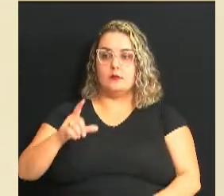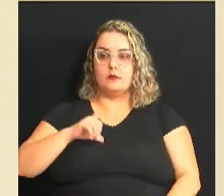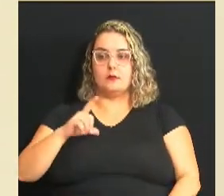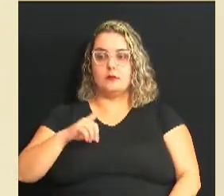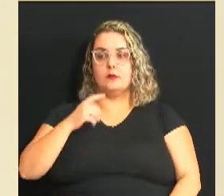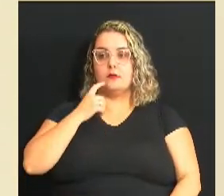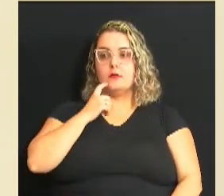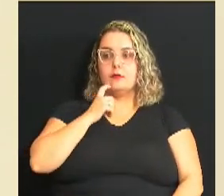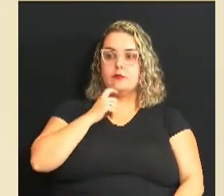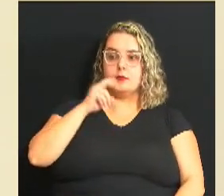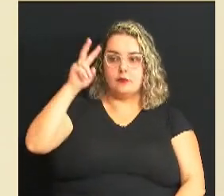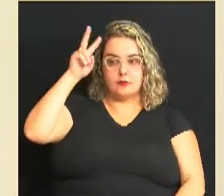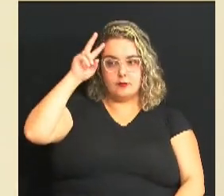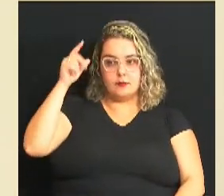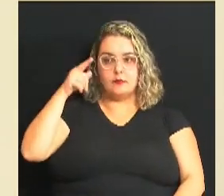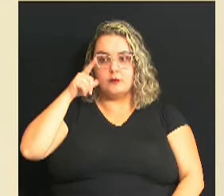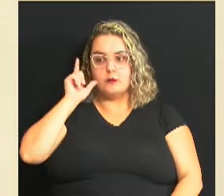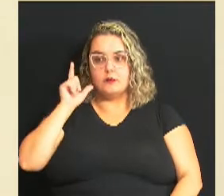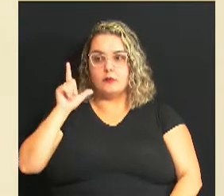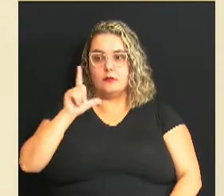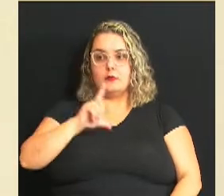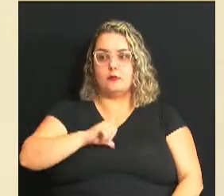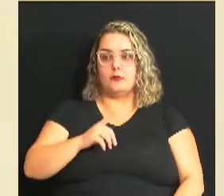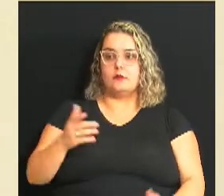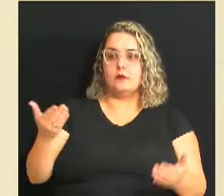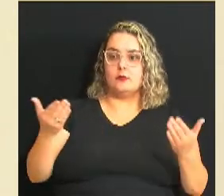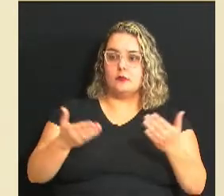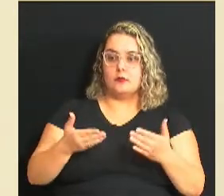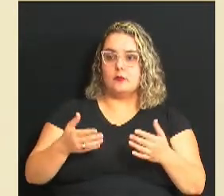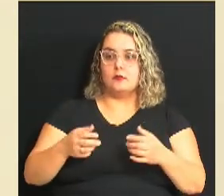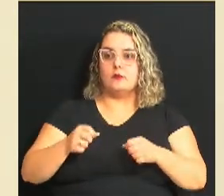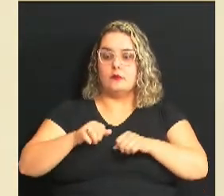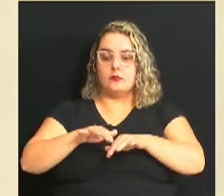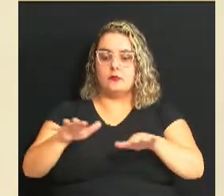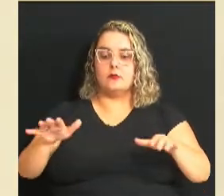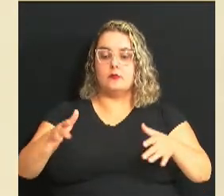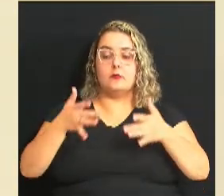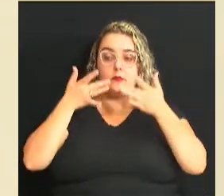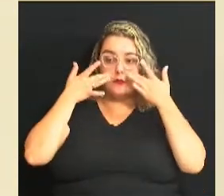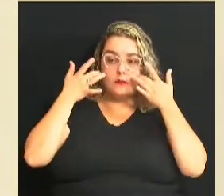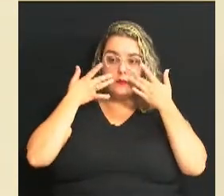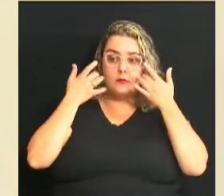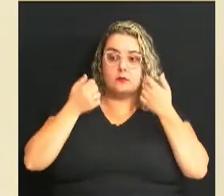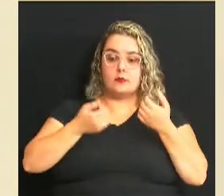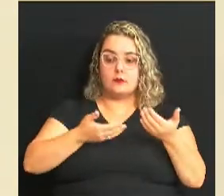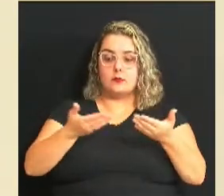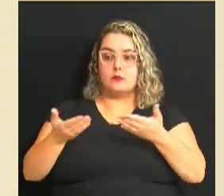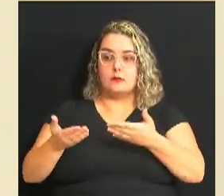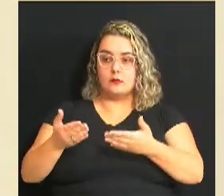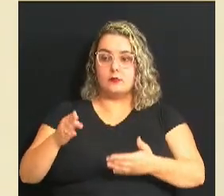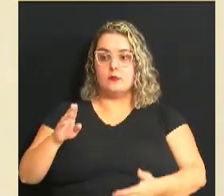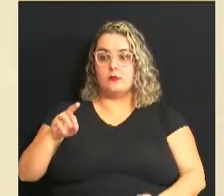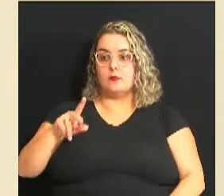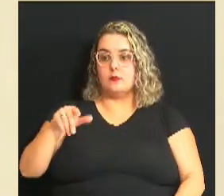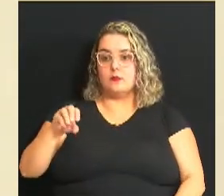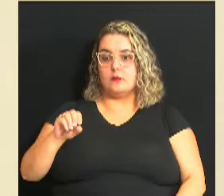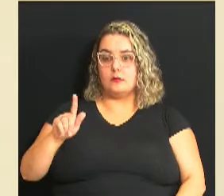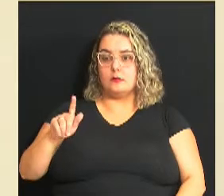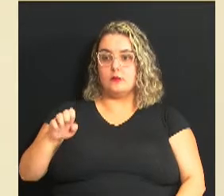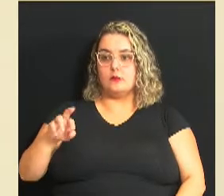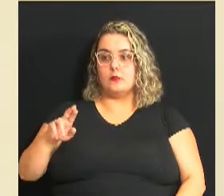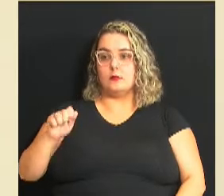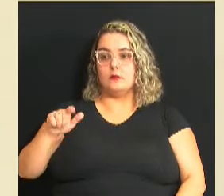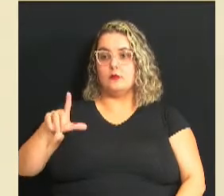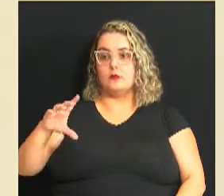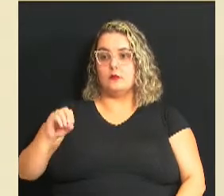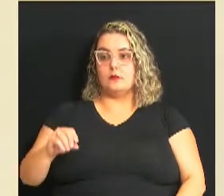teve ontem, tem hoje circulação de espetáculo teatral e cultural em Barão Geraldo, porque é uma concentração muito